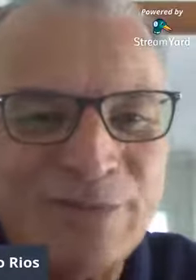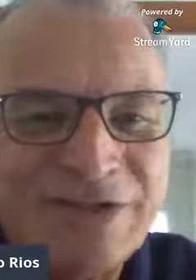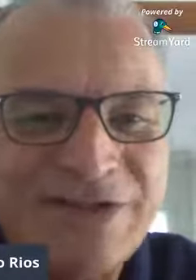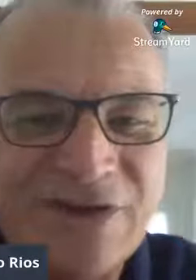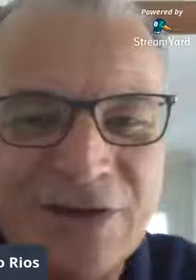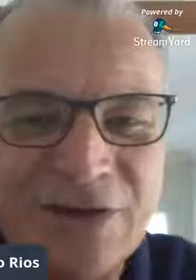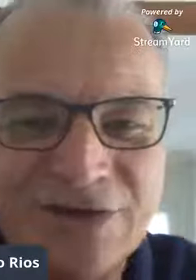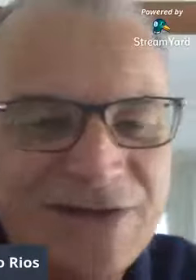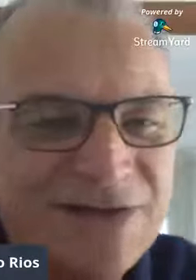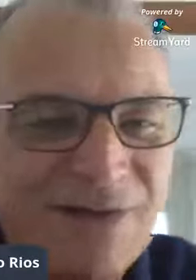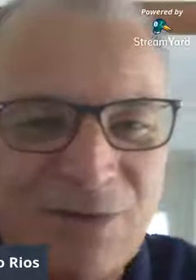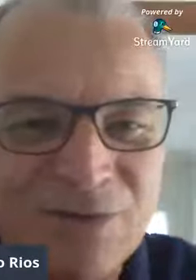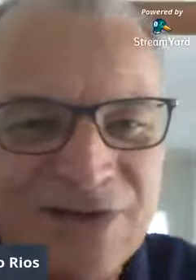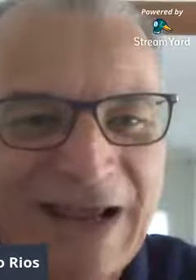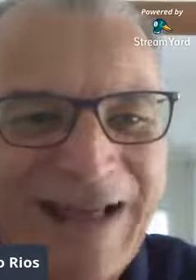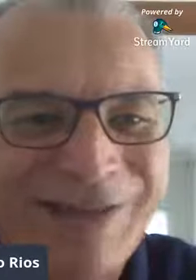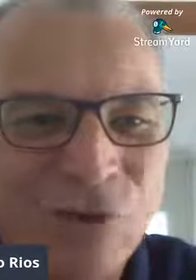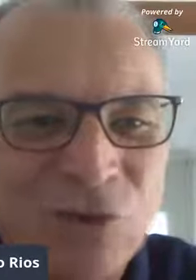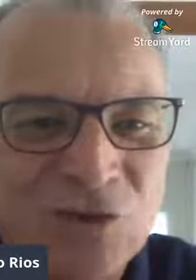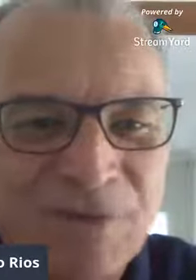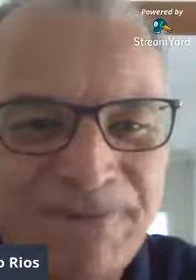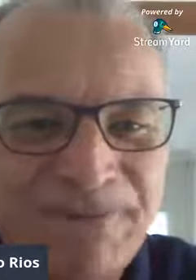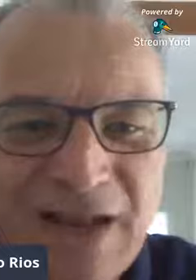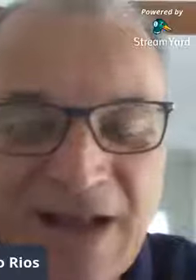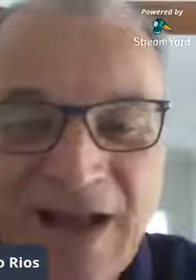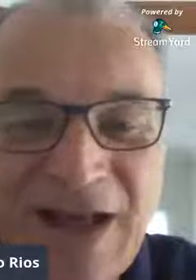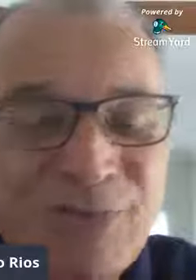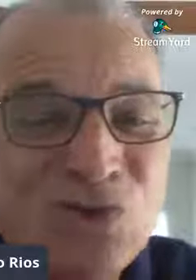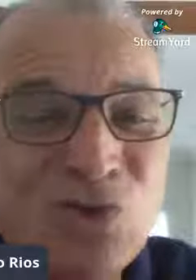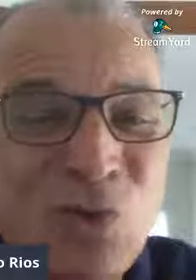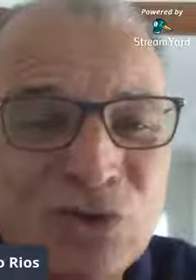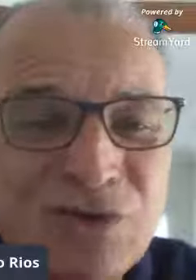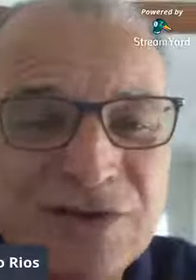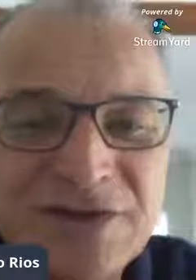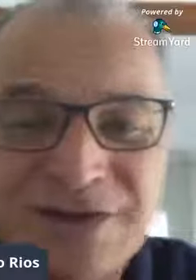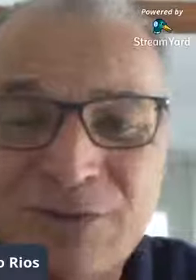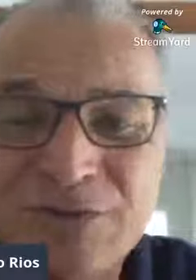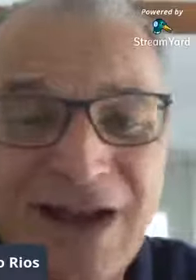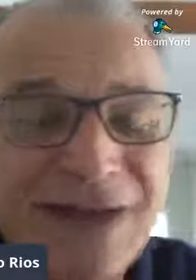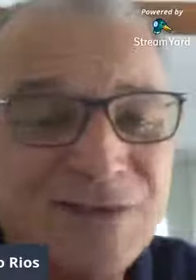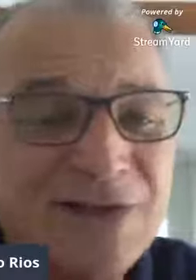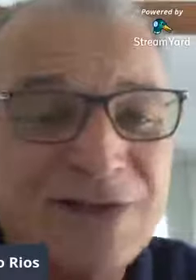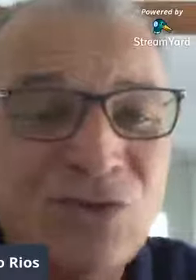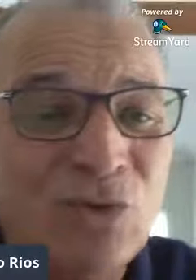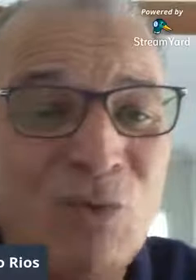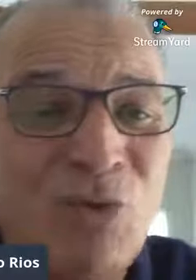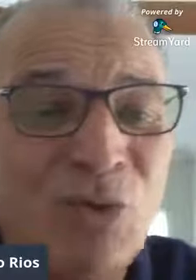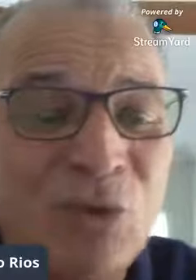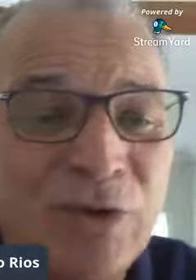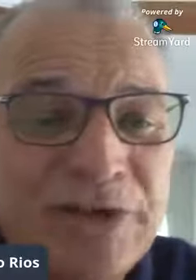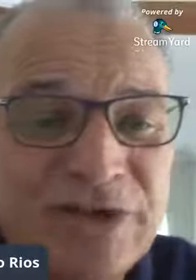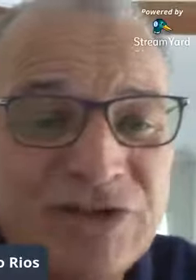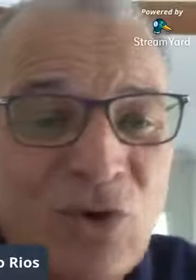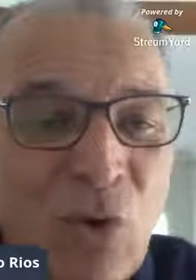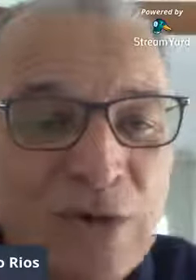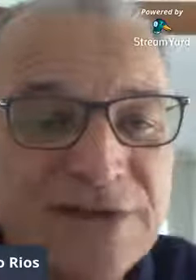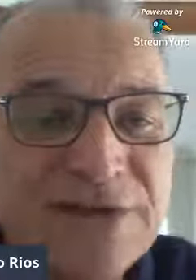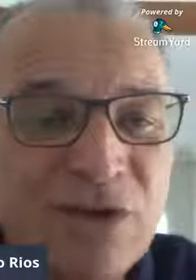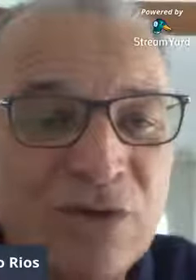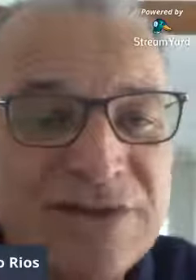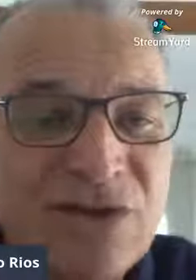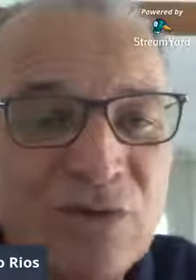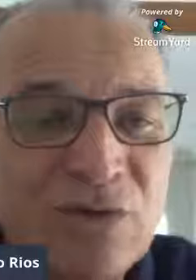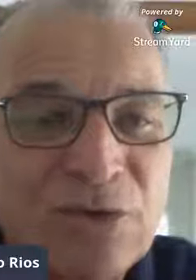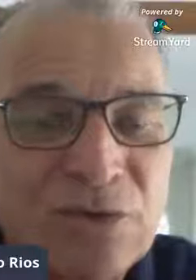absurdos, nós recebíamos relatos absurdos, nós recebíamos relatos assim do outro mundo, de coisas